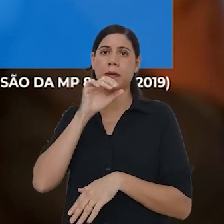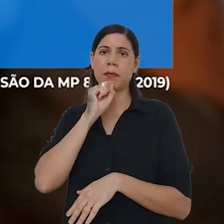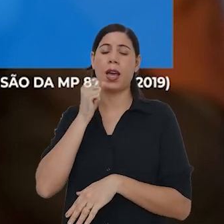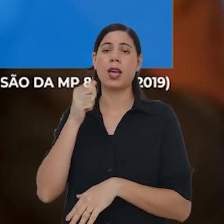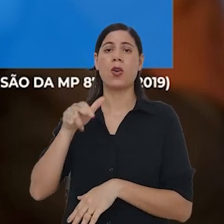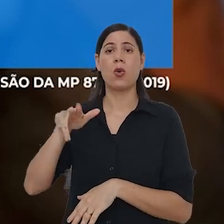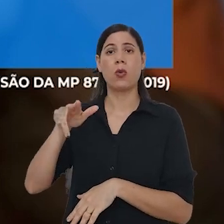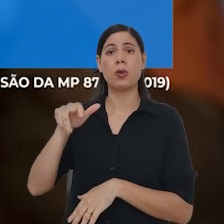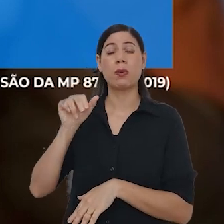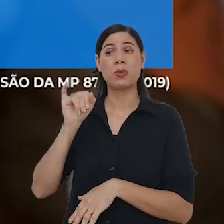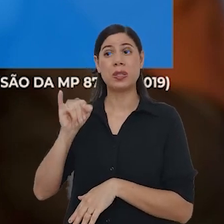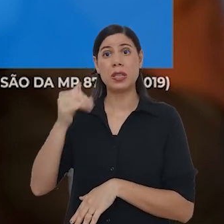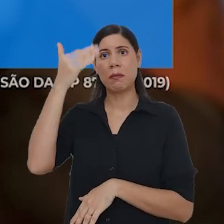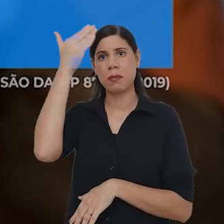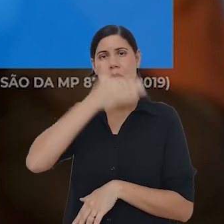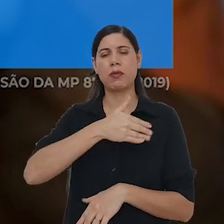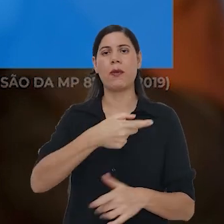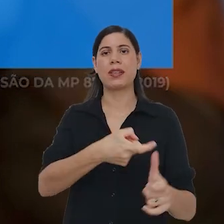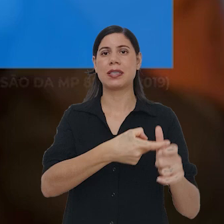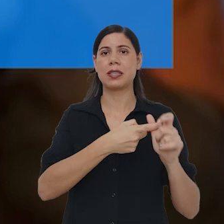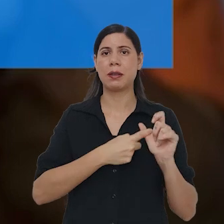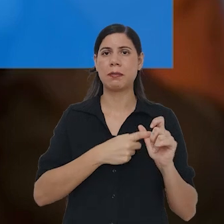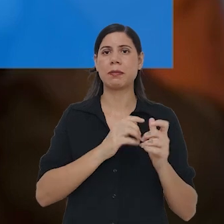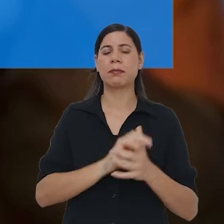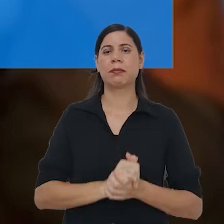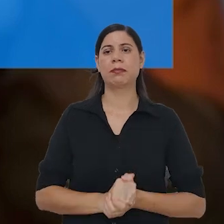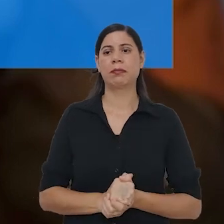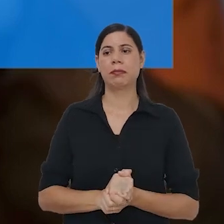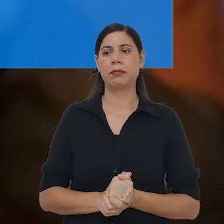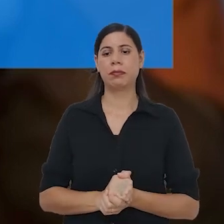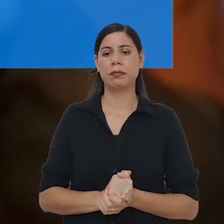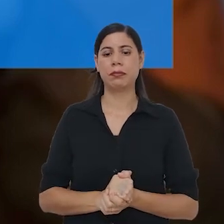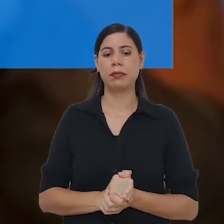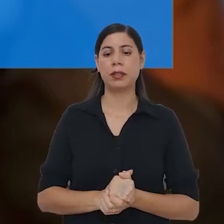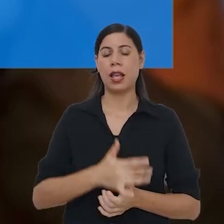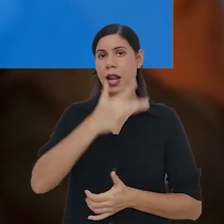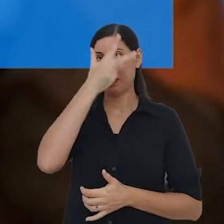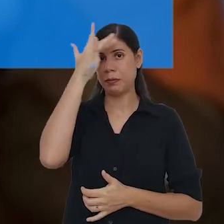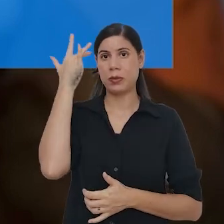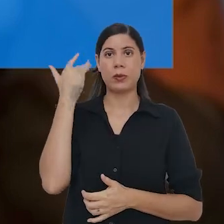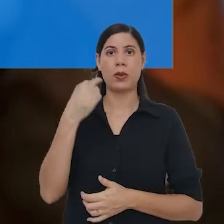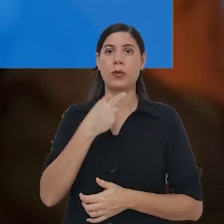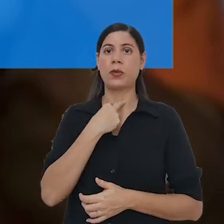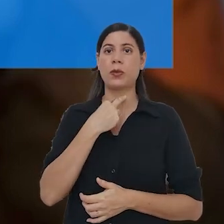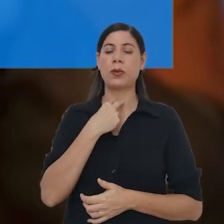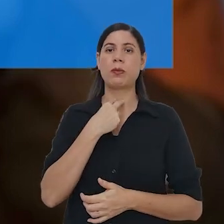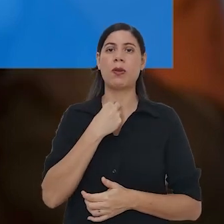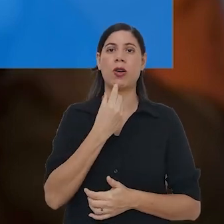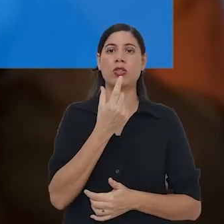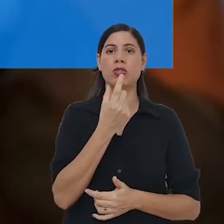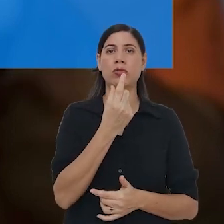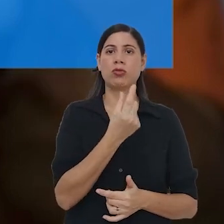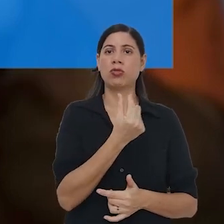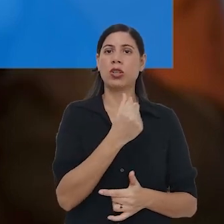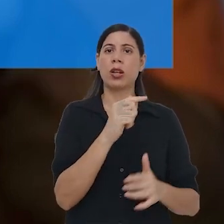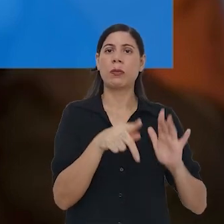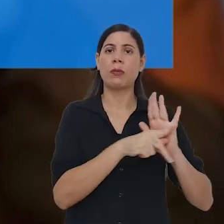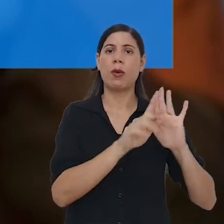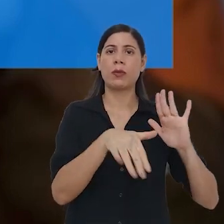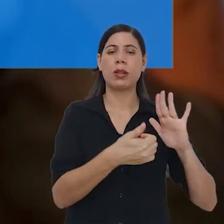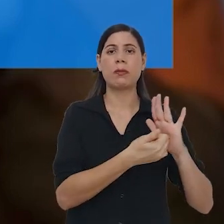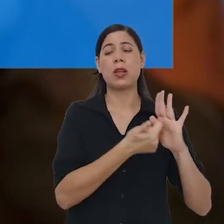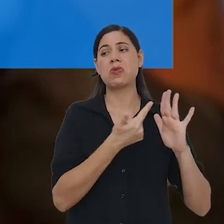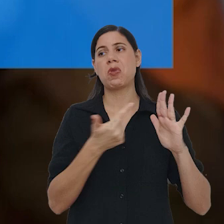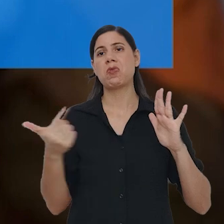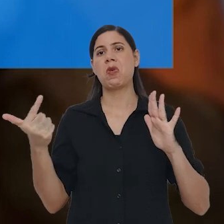preso, se comprovada a dependência financeira. O presidiário não pode receber remuneração de empresa e nenhum outro